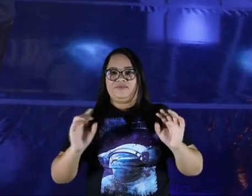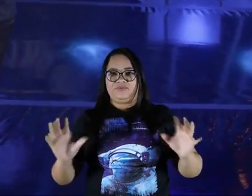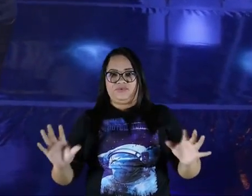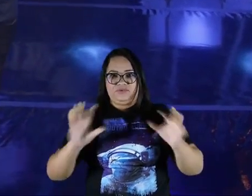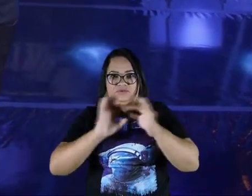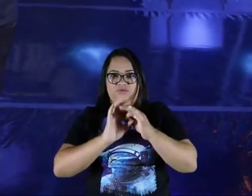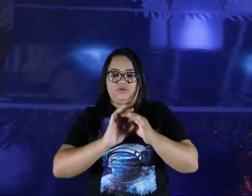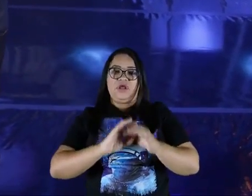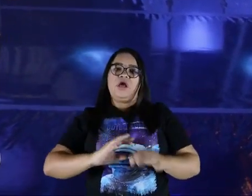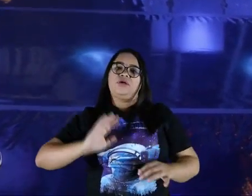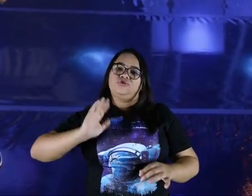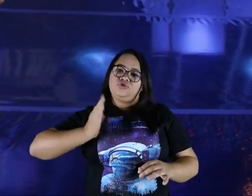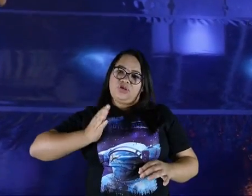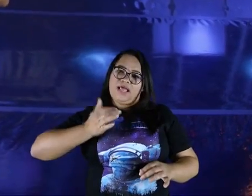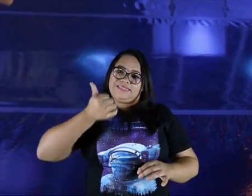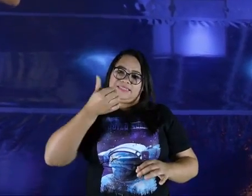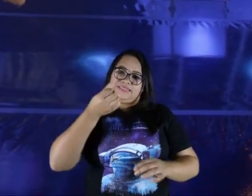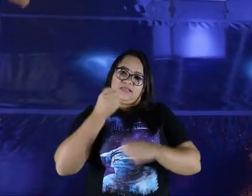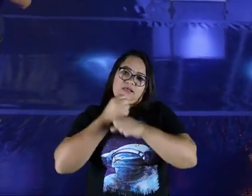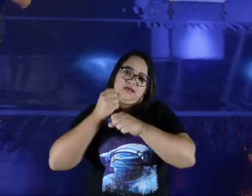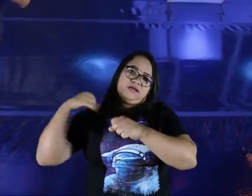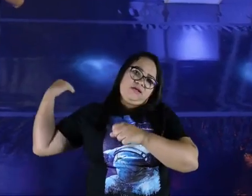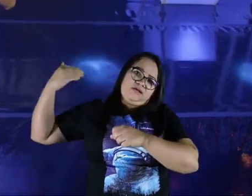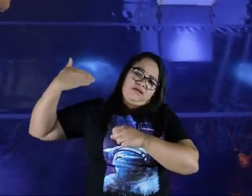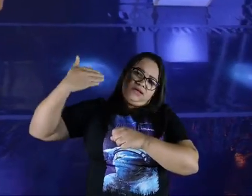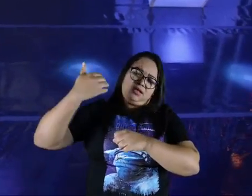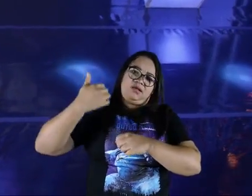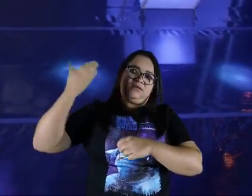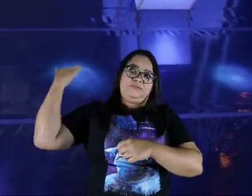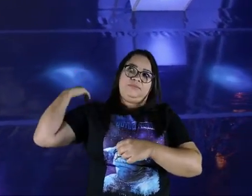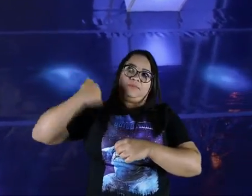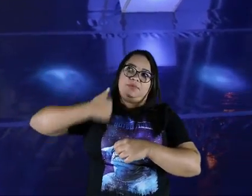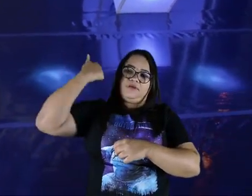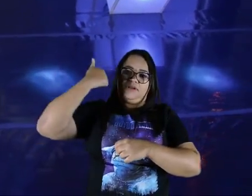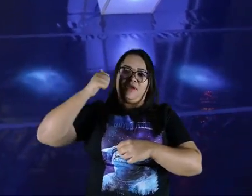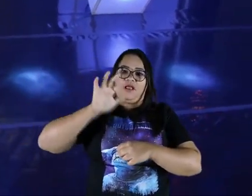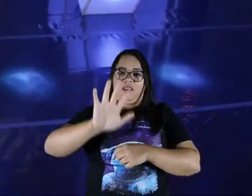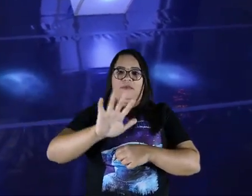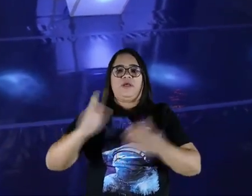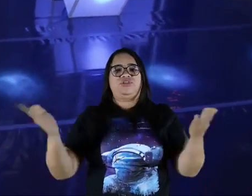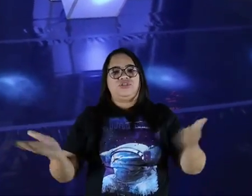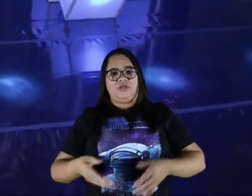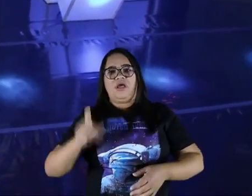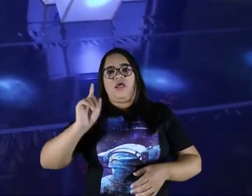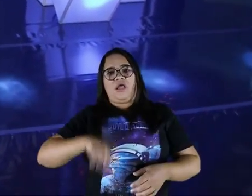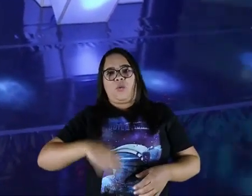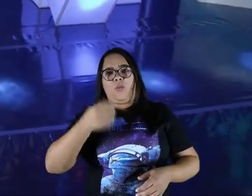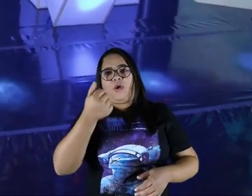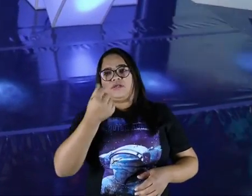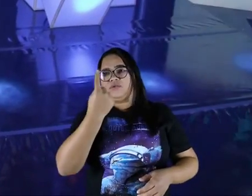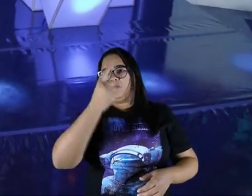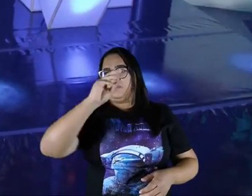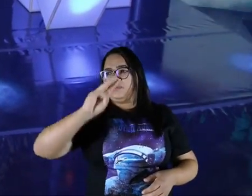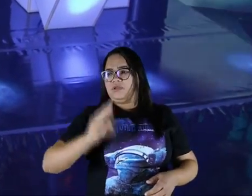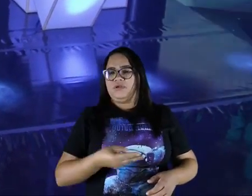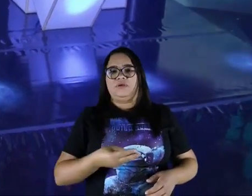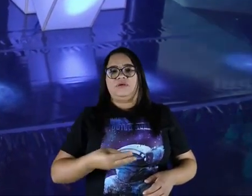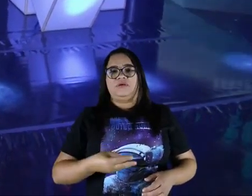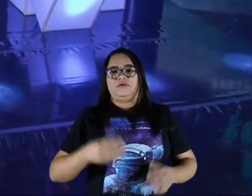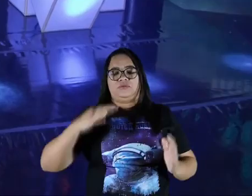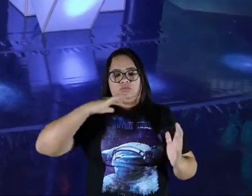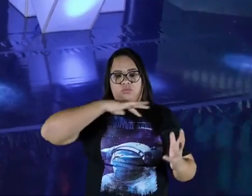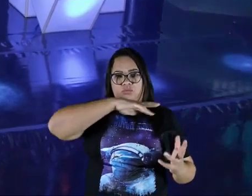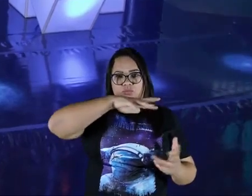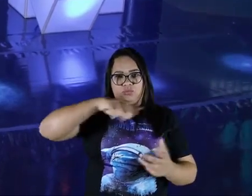16 anos depois da primeira Missão Caleb, nós nos tornamos centenas de milhares, quase 1 milhão em todo o